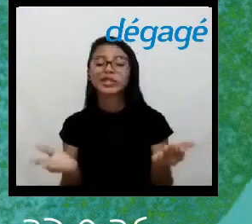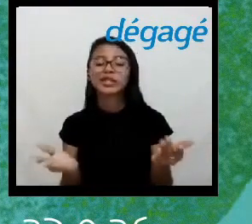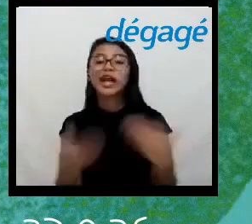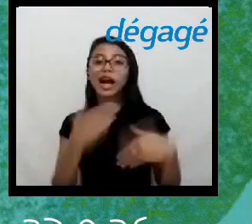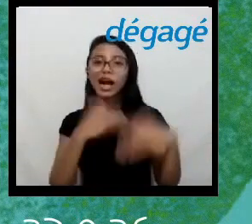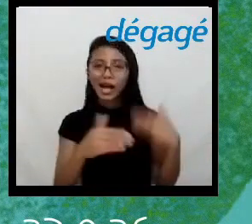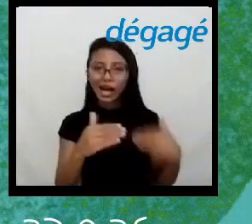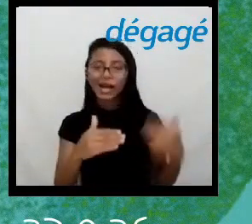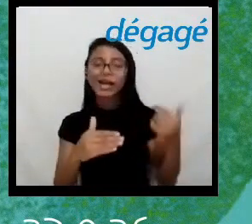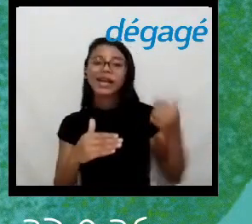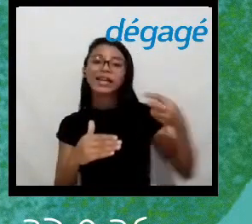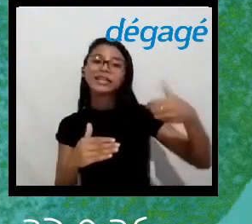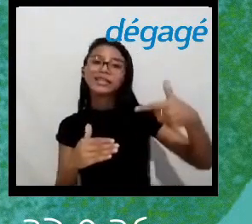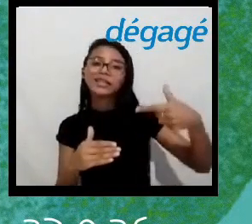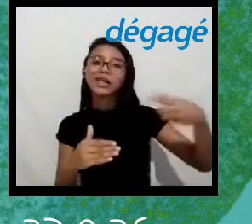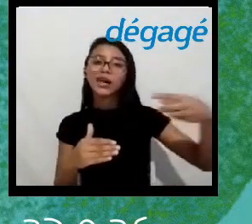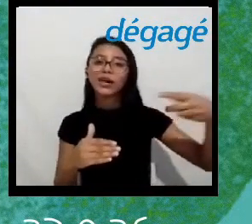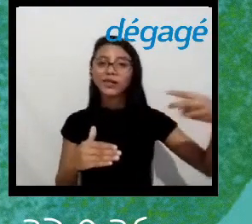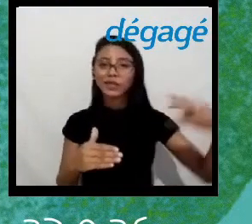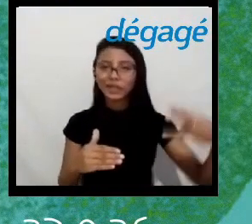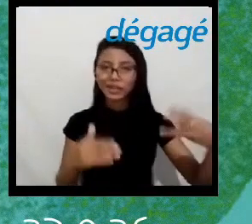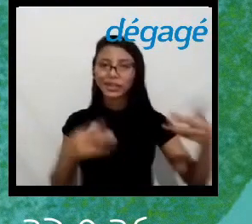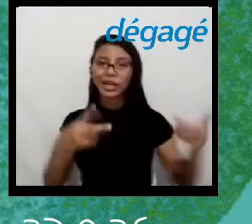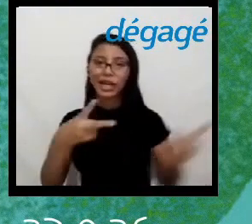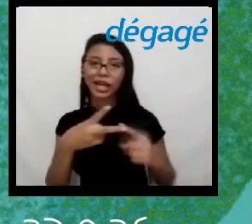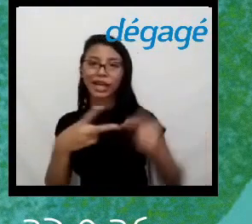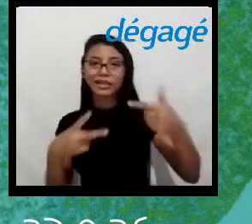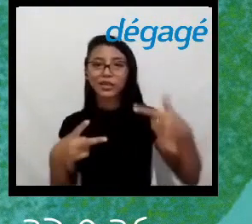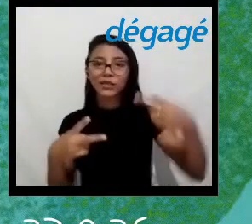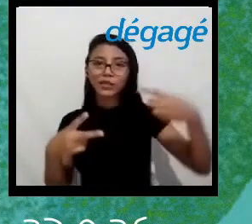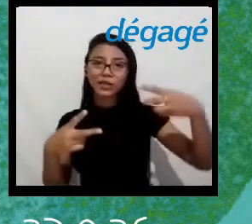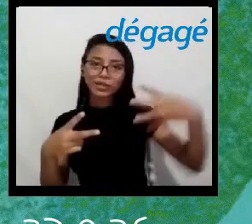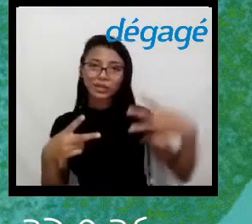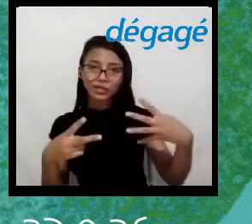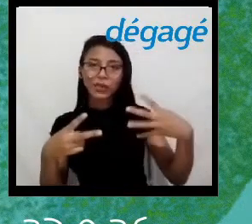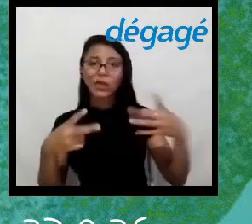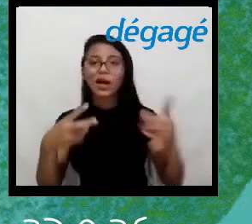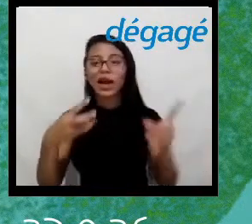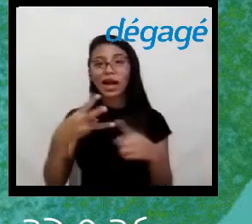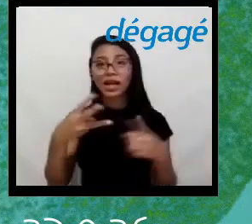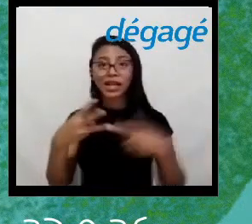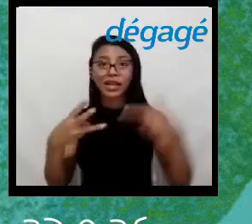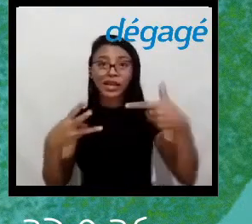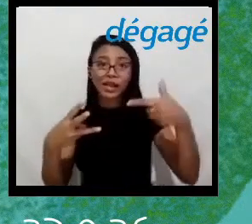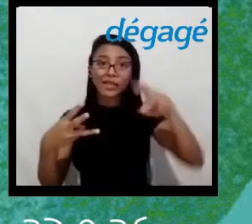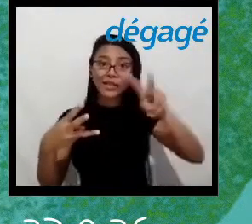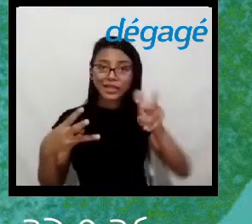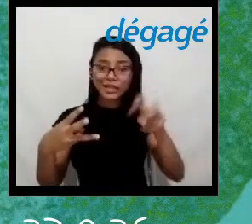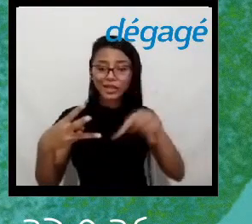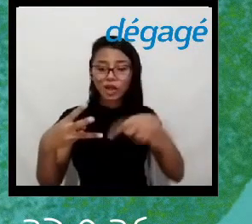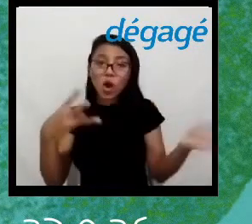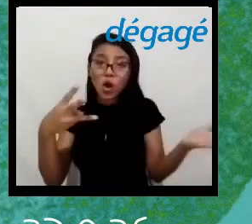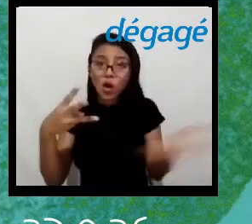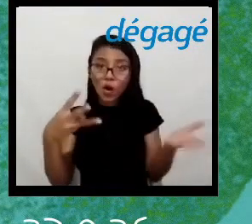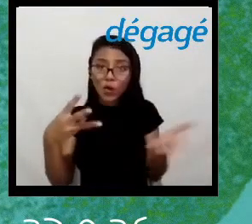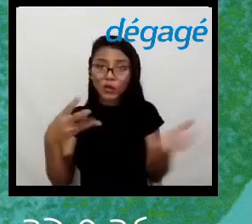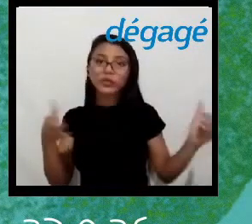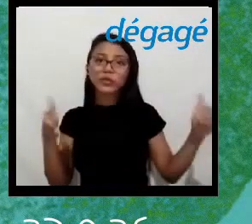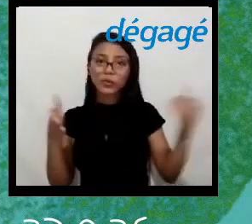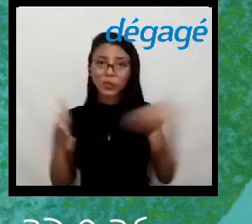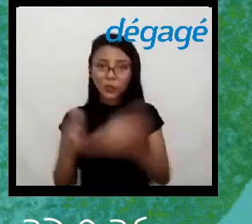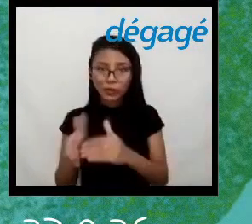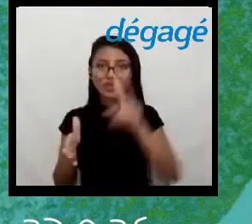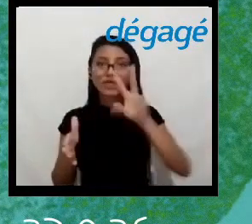que aconteceu esses 3 dias, sempre às 19 horas até às 22, e vai ficar gravado no YouTube, no